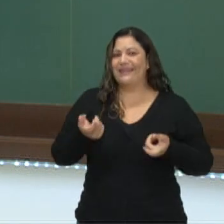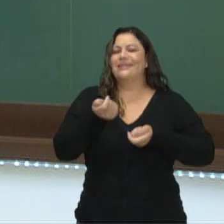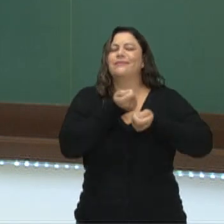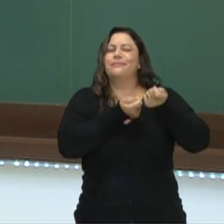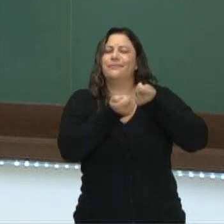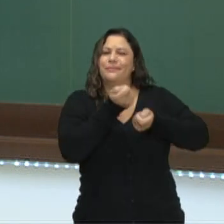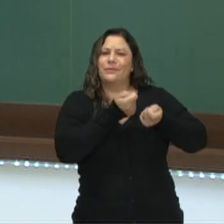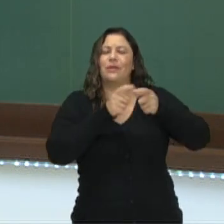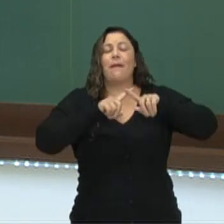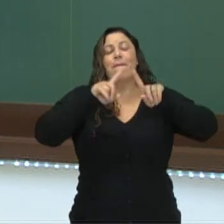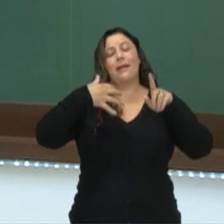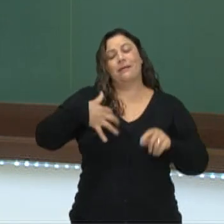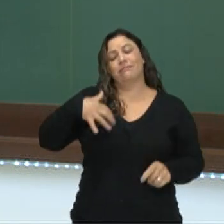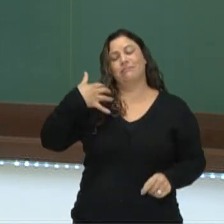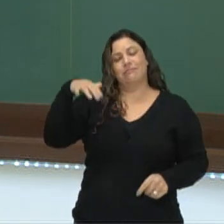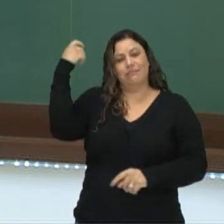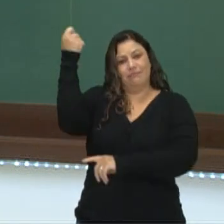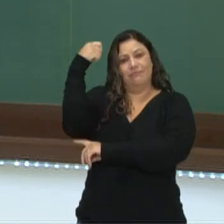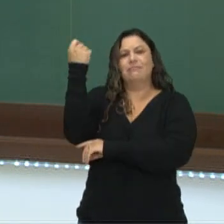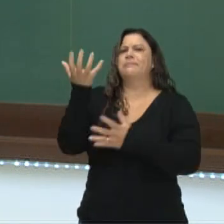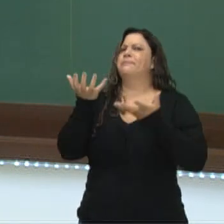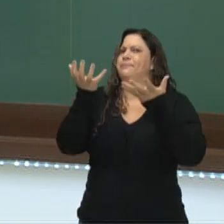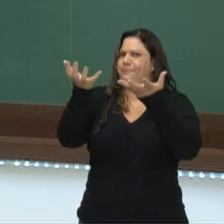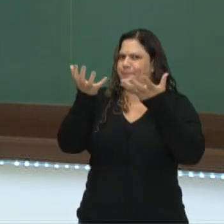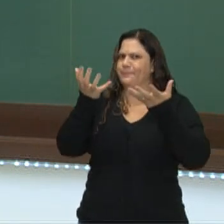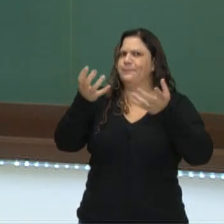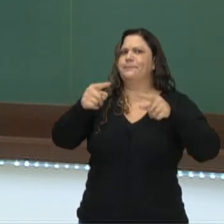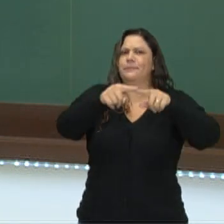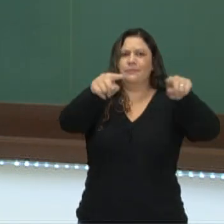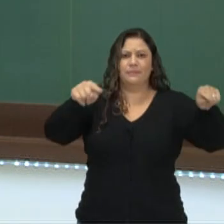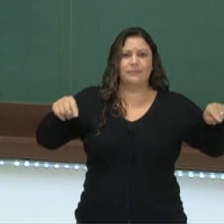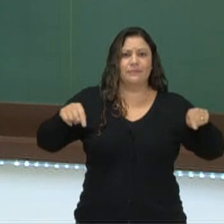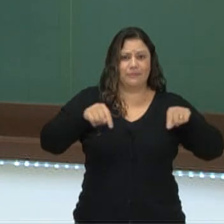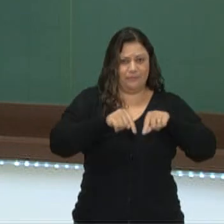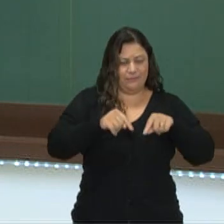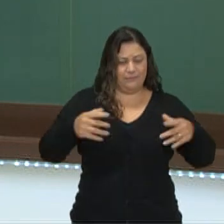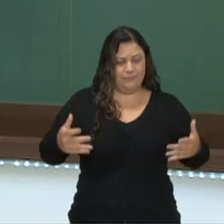o pessoal da Argentina continua querendo o território, tá? Olha aqui.